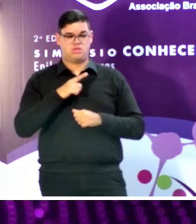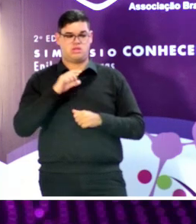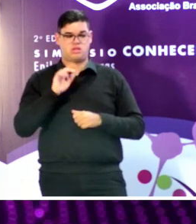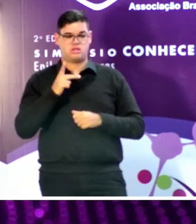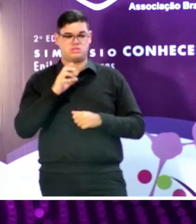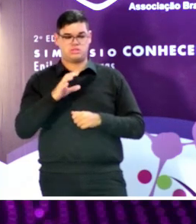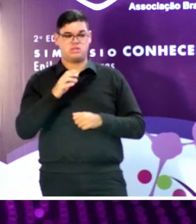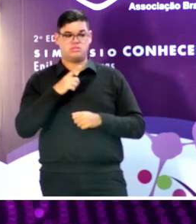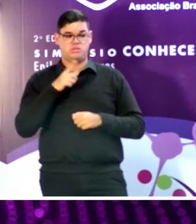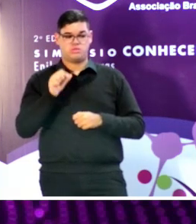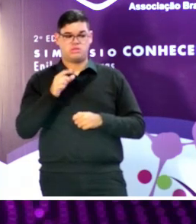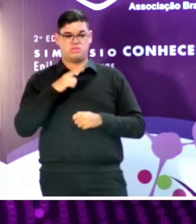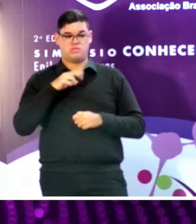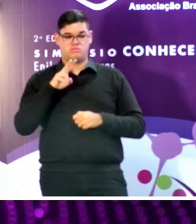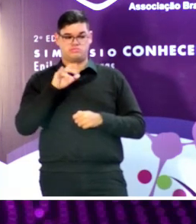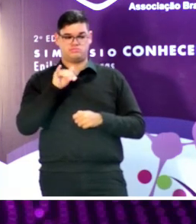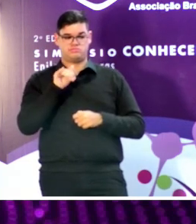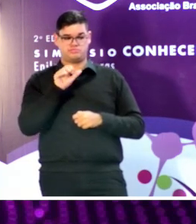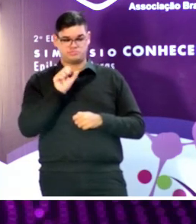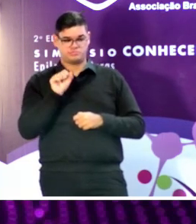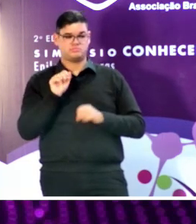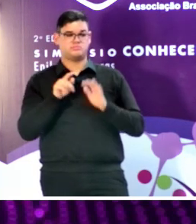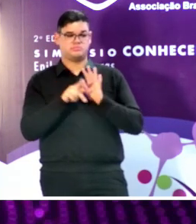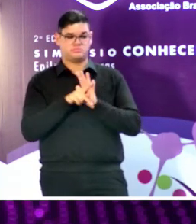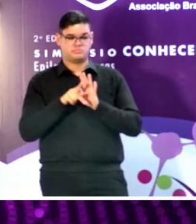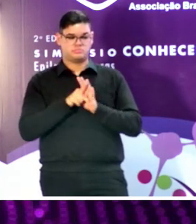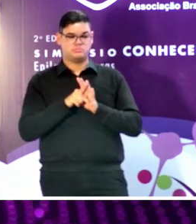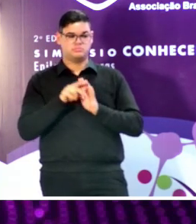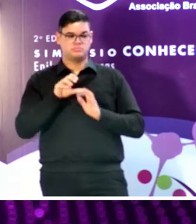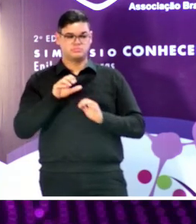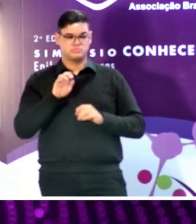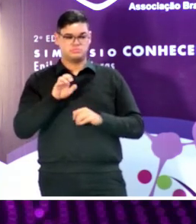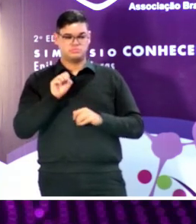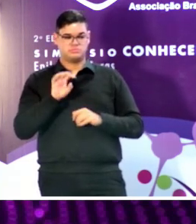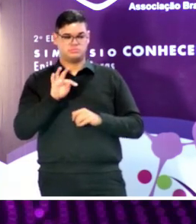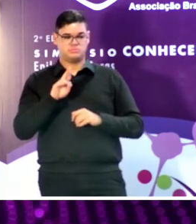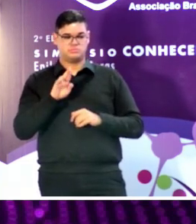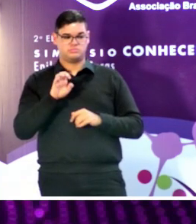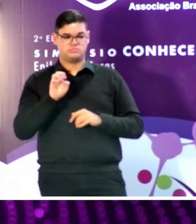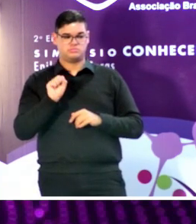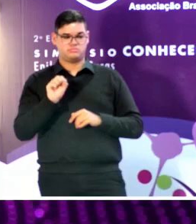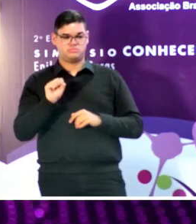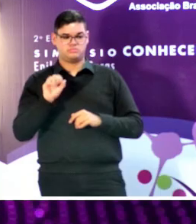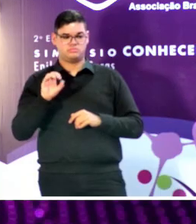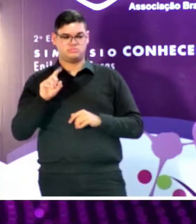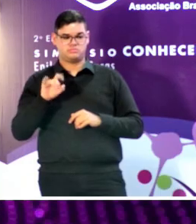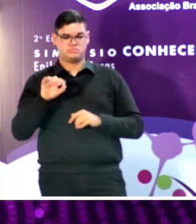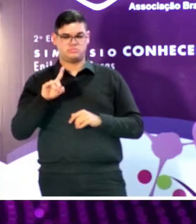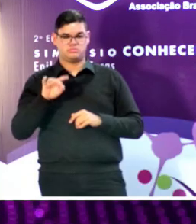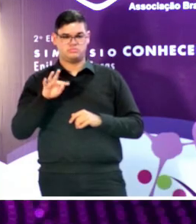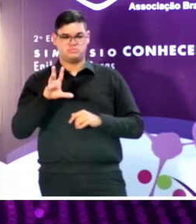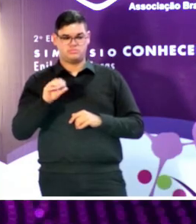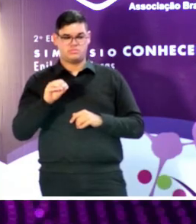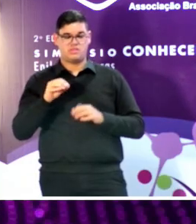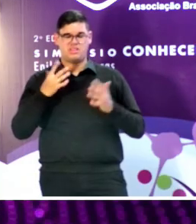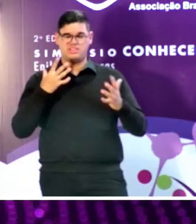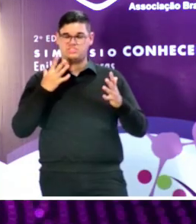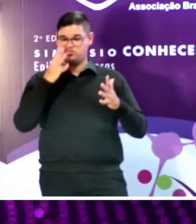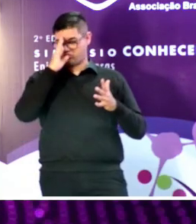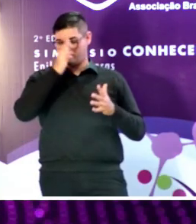tem a via de estresse oxidativo superativada, né, e aí isso, obviamente, está